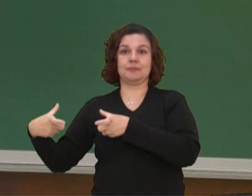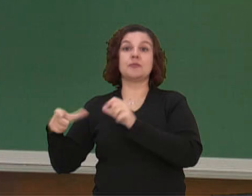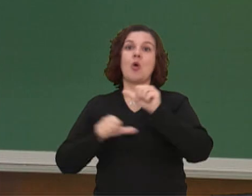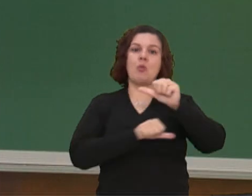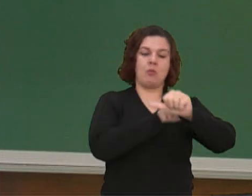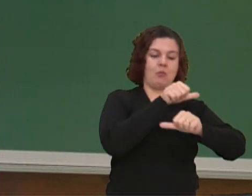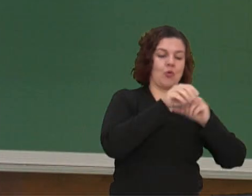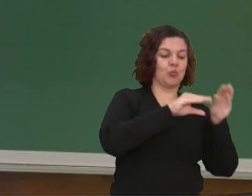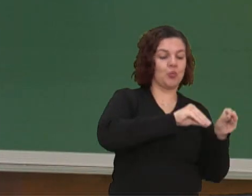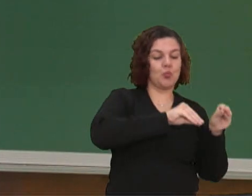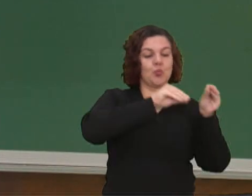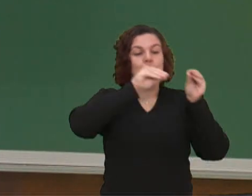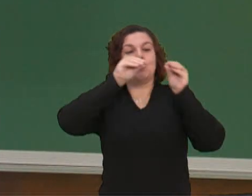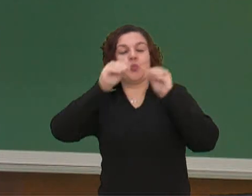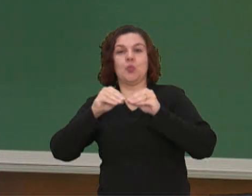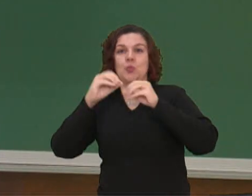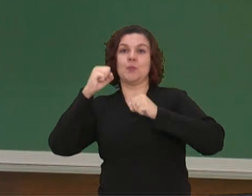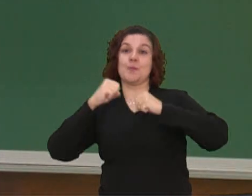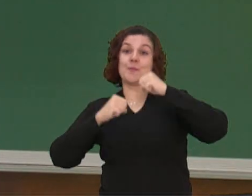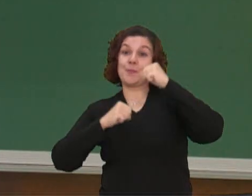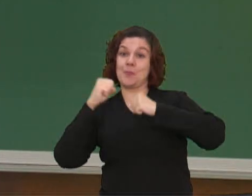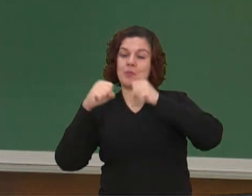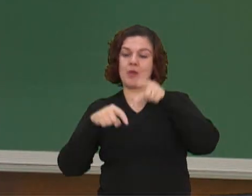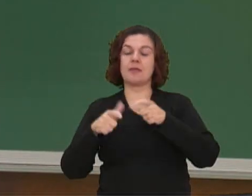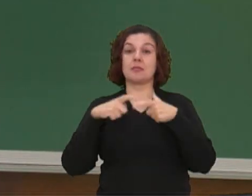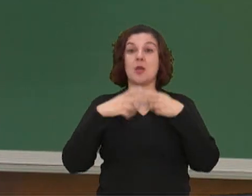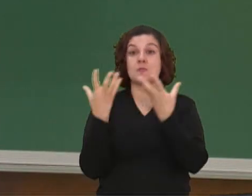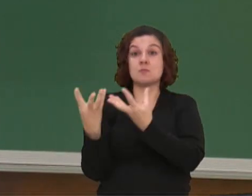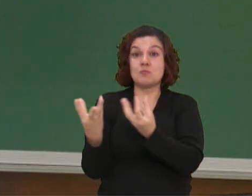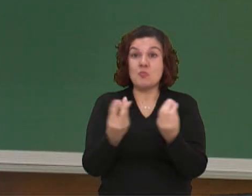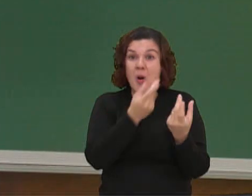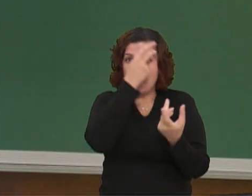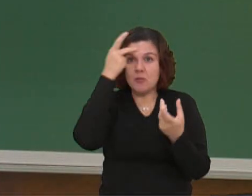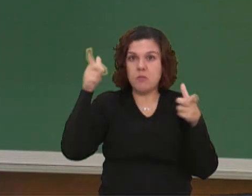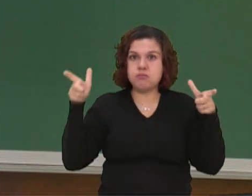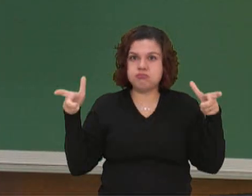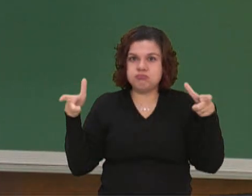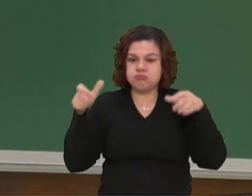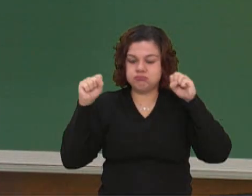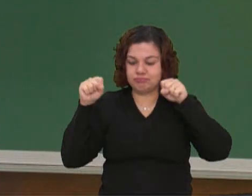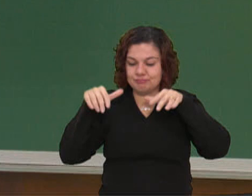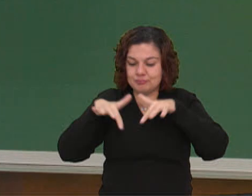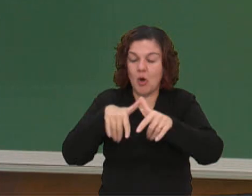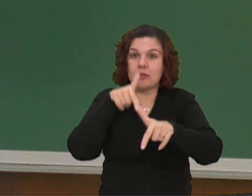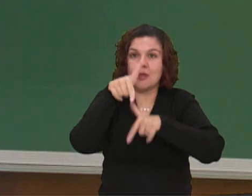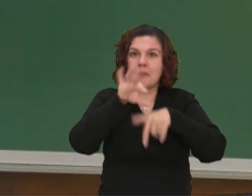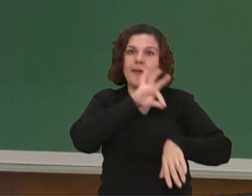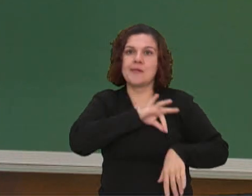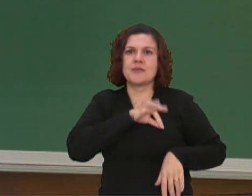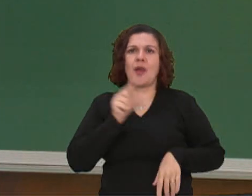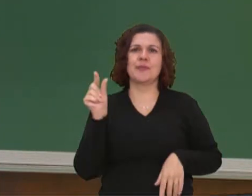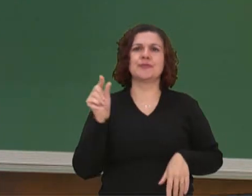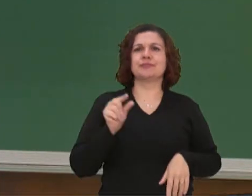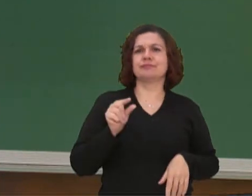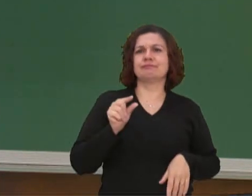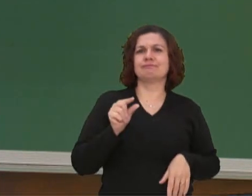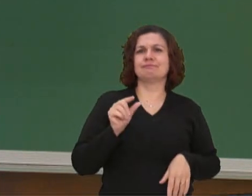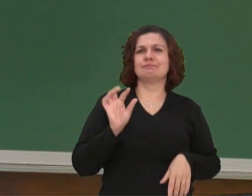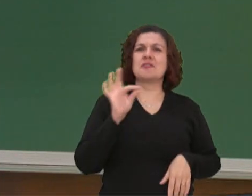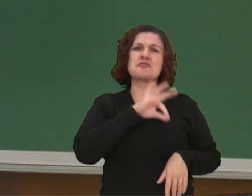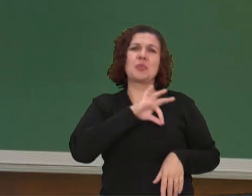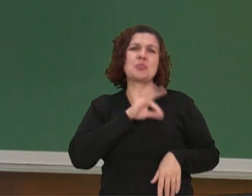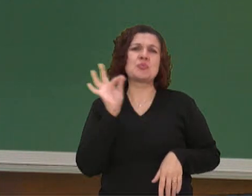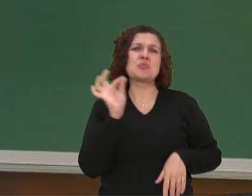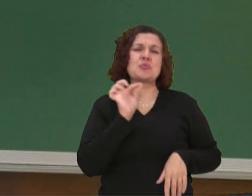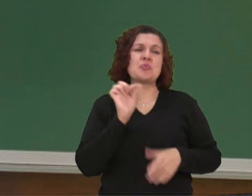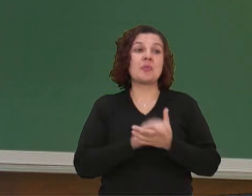um país que tem uma população elevada e que eu posso pagar mais barato pelo trabalho das pessoas, né? Eu